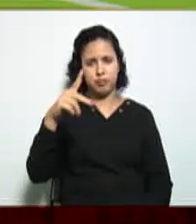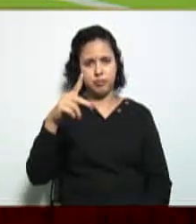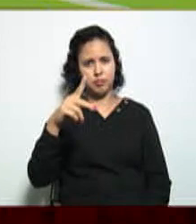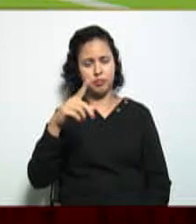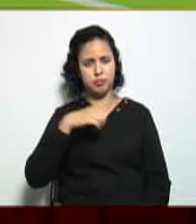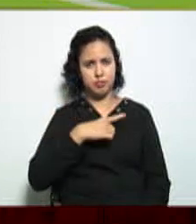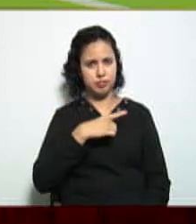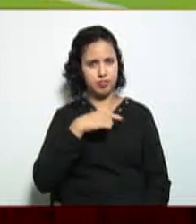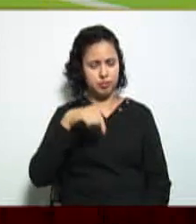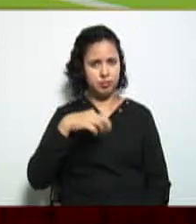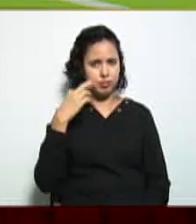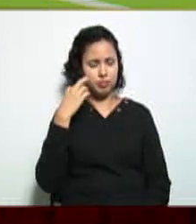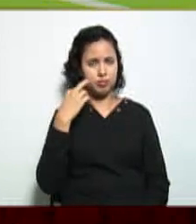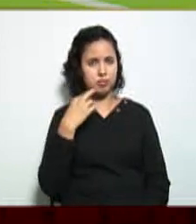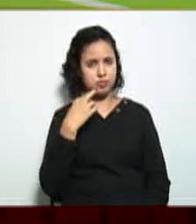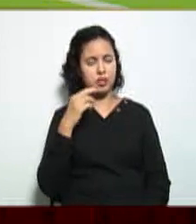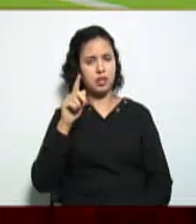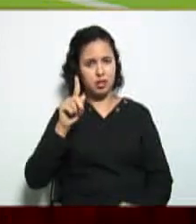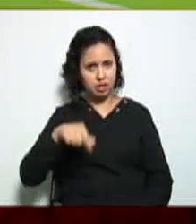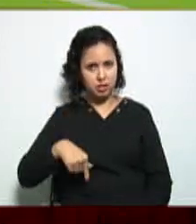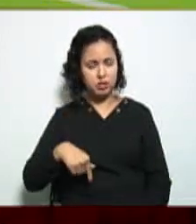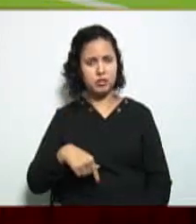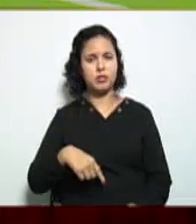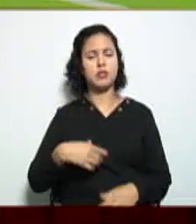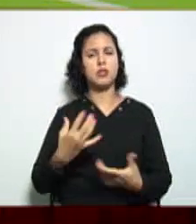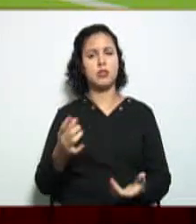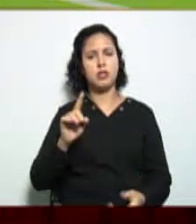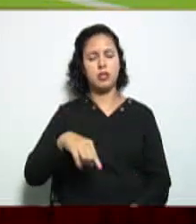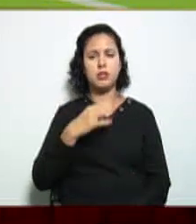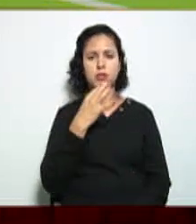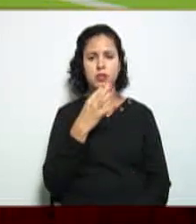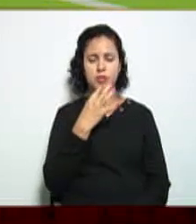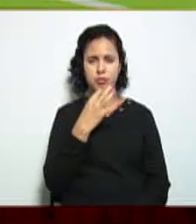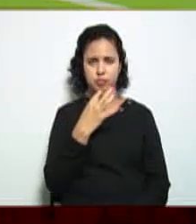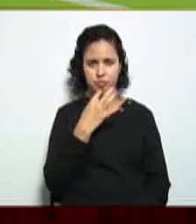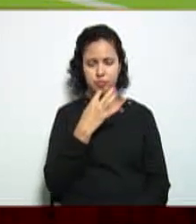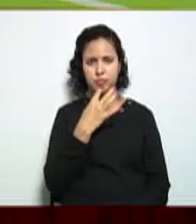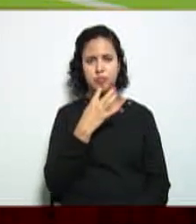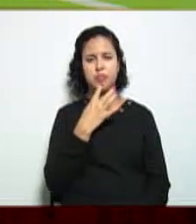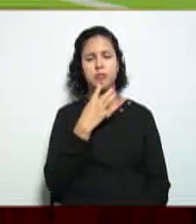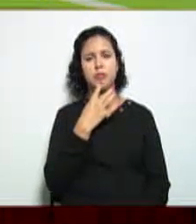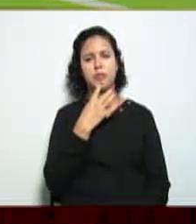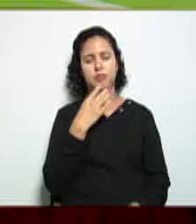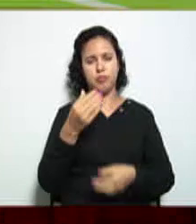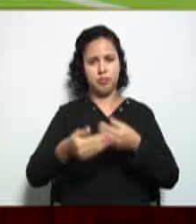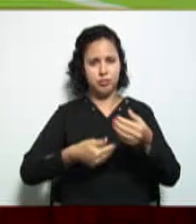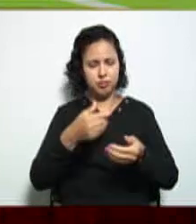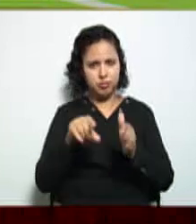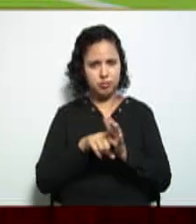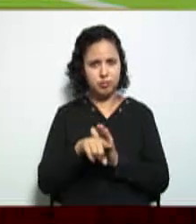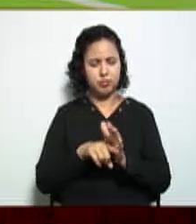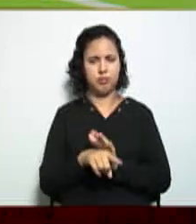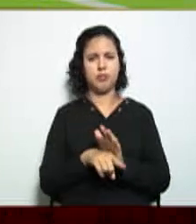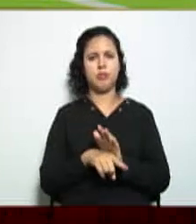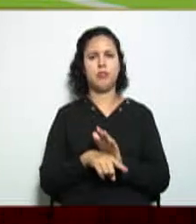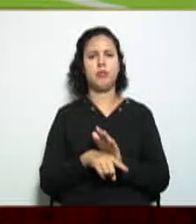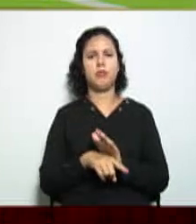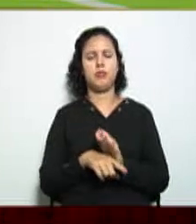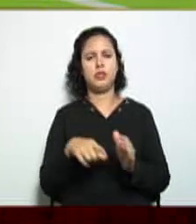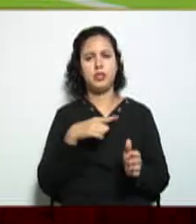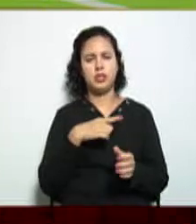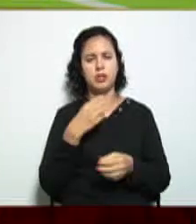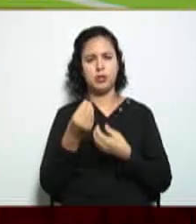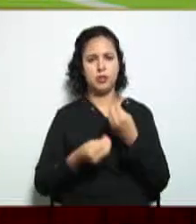Rondônia? É possível. Então, é um conhecimento que a gente, né, que é verificável. É um conhecimento que tem como